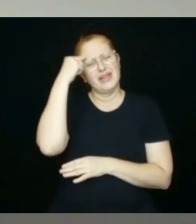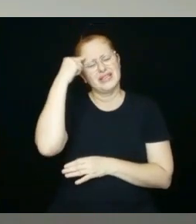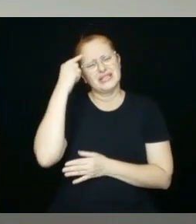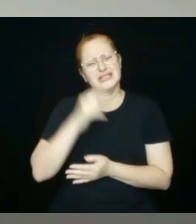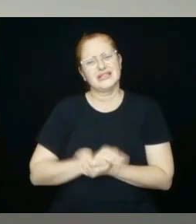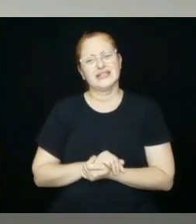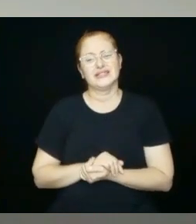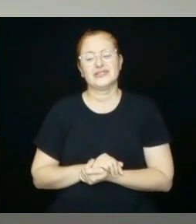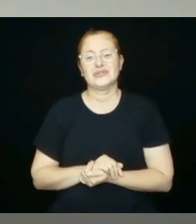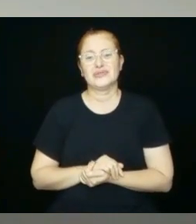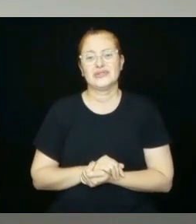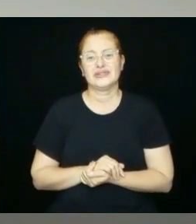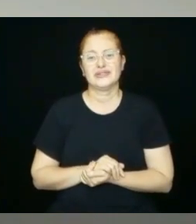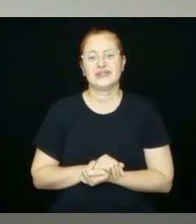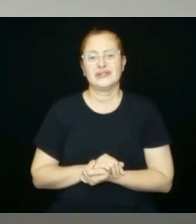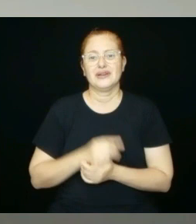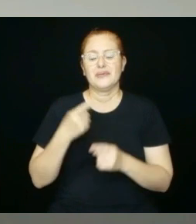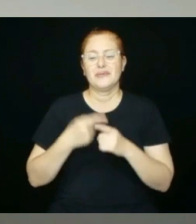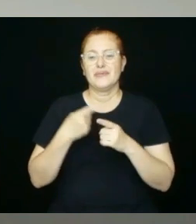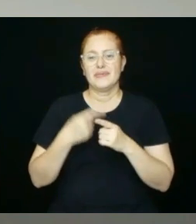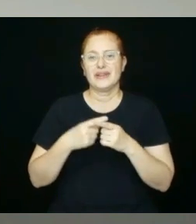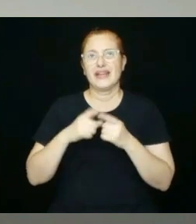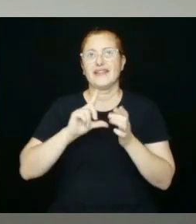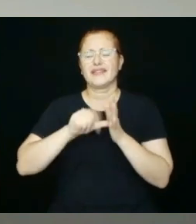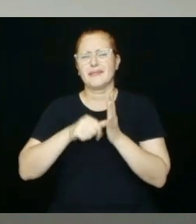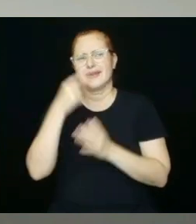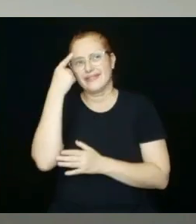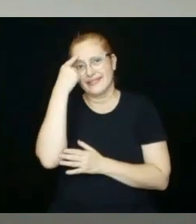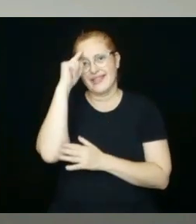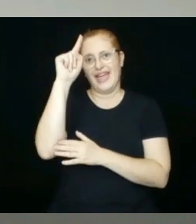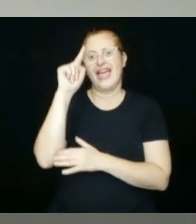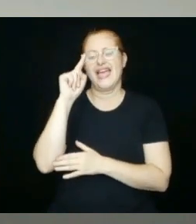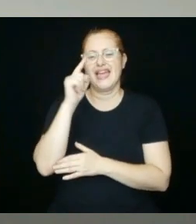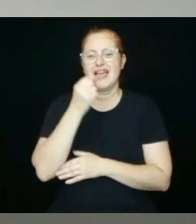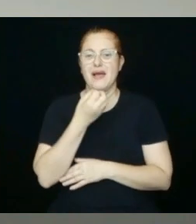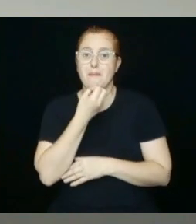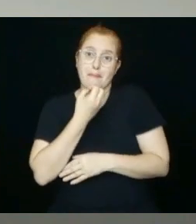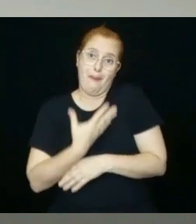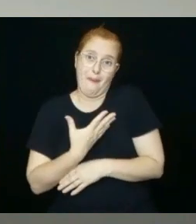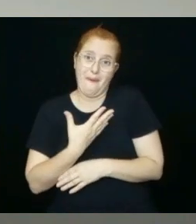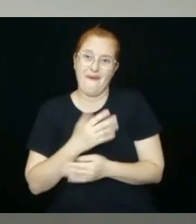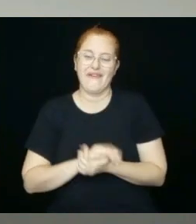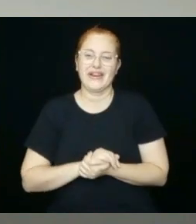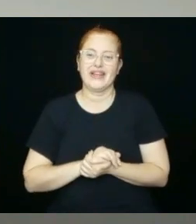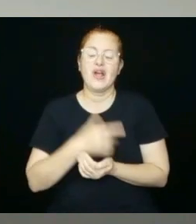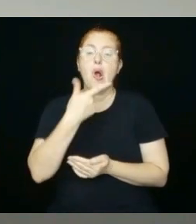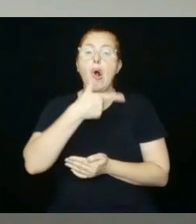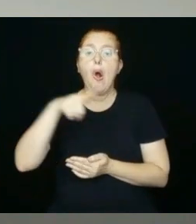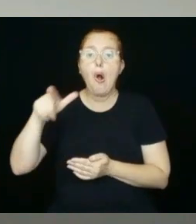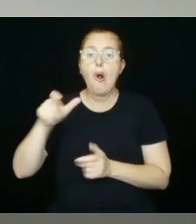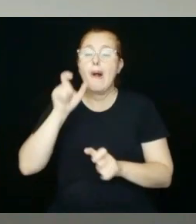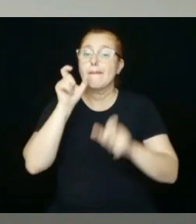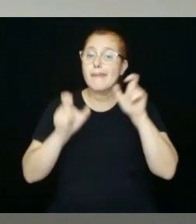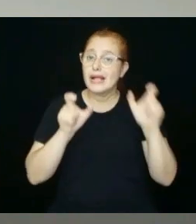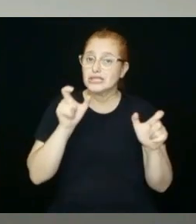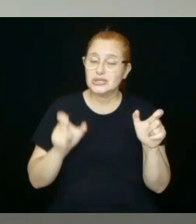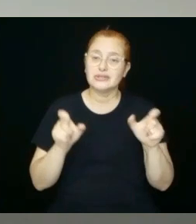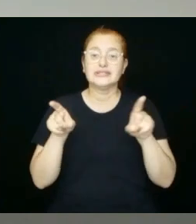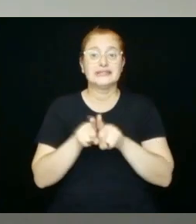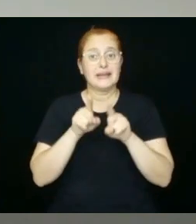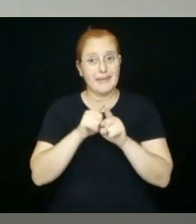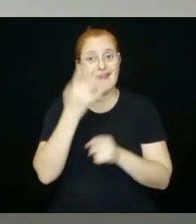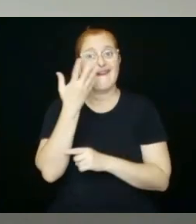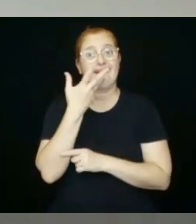se isso não vai dar ideia, né? Não sei se boa, para outras pessoas,